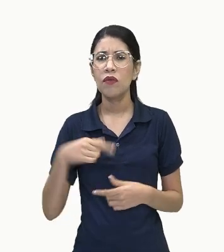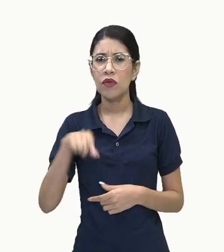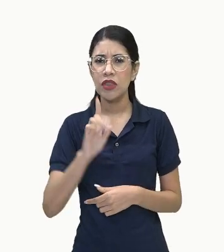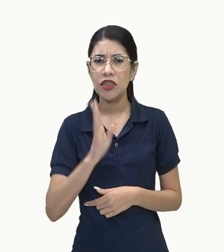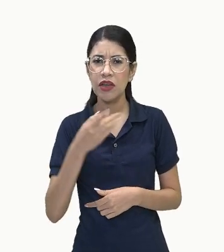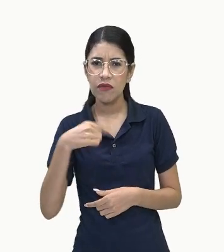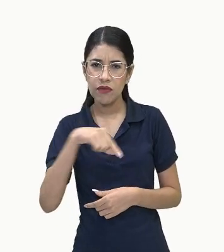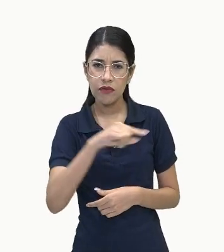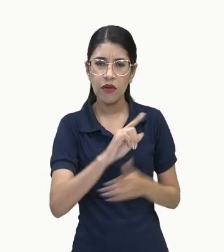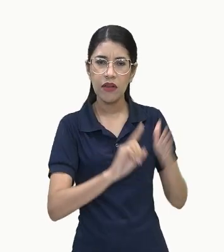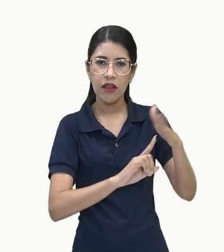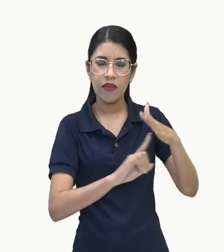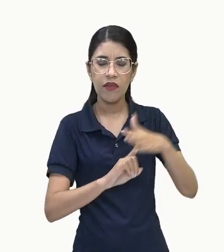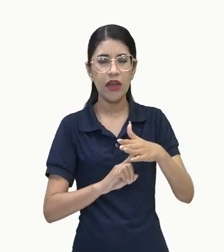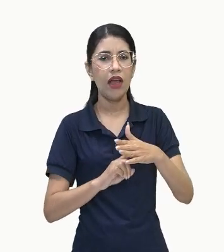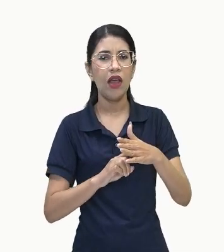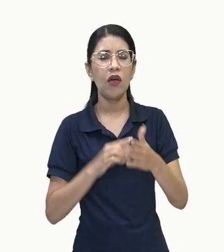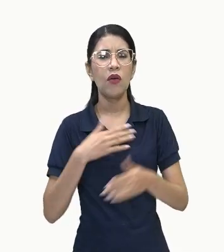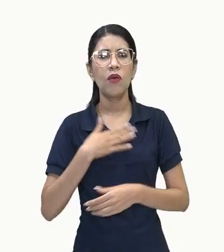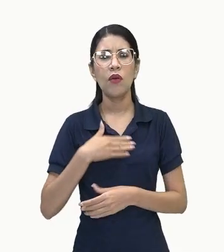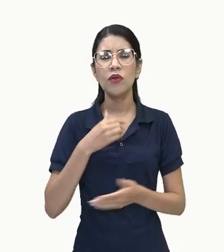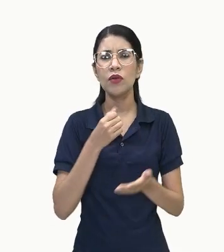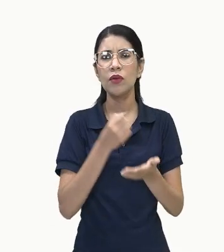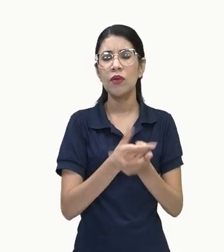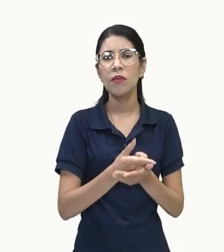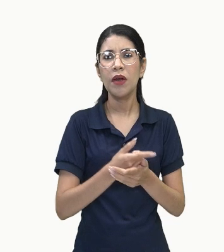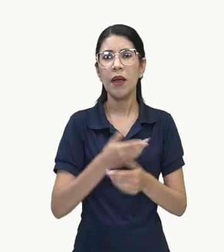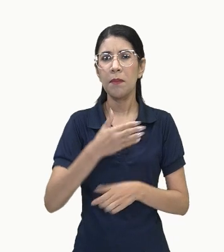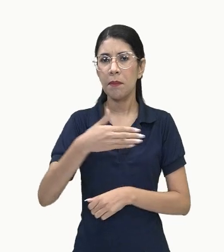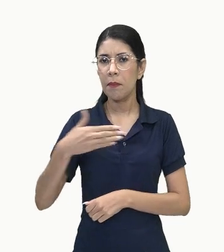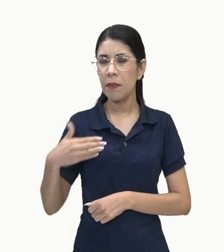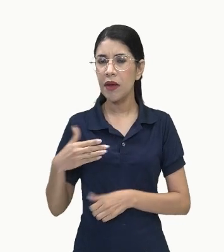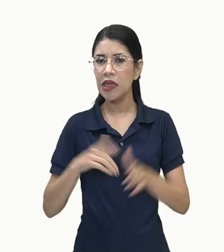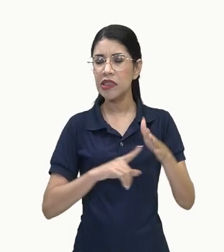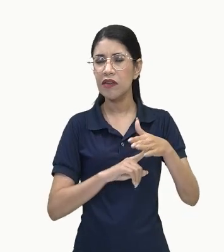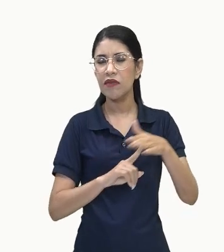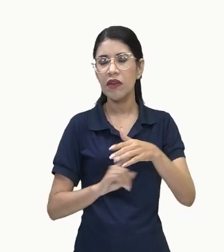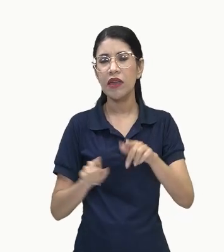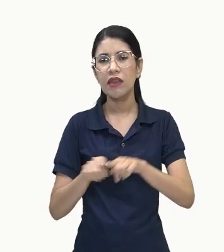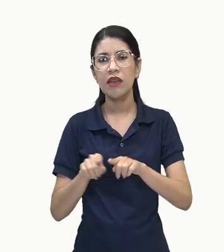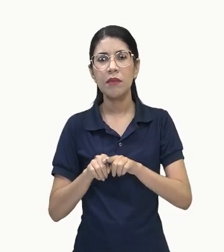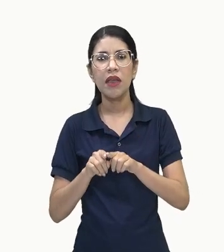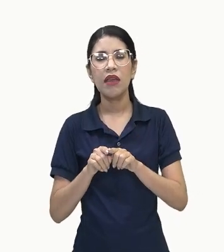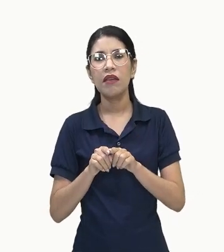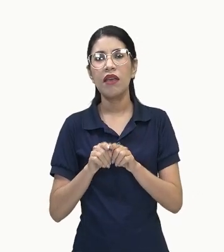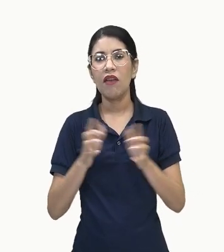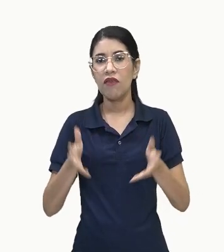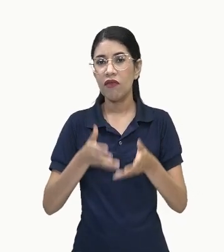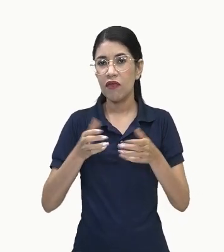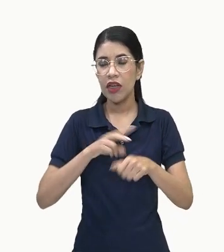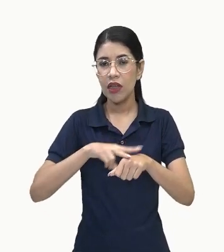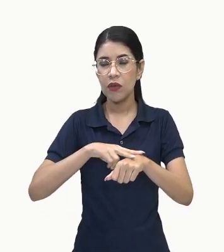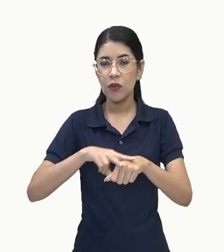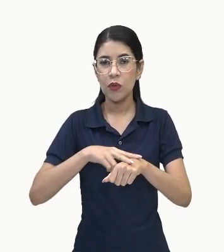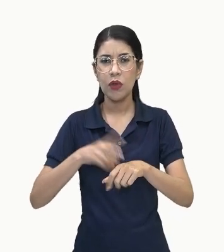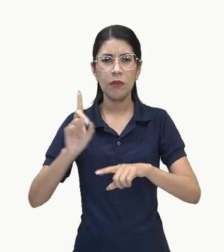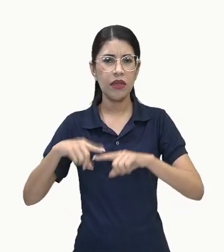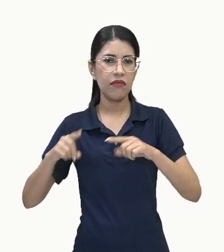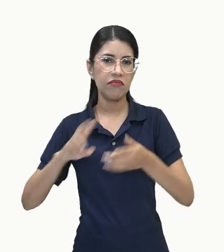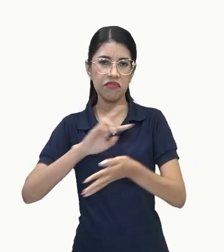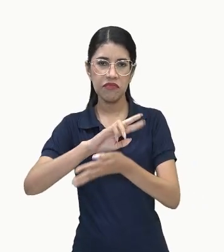Professor, professor, eu gosto de comprar peixe em uma feira. Eu gosto de comprar verdura em uma feira. Eu gosto de comprar mercadoria em uma